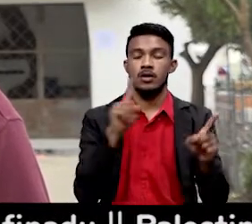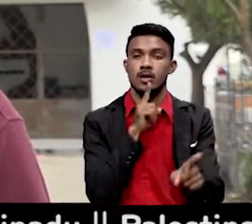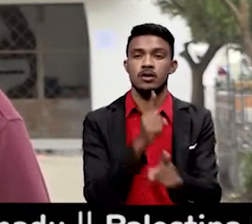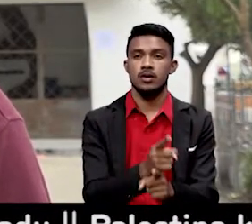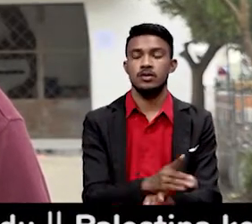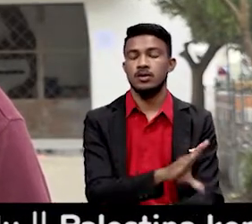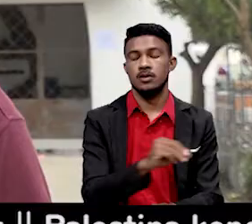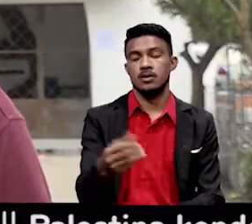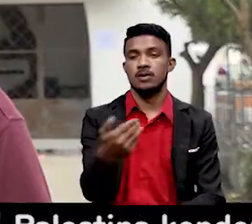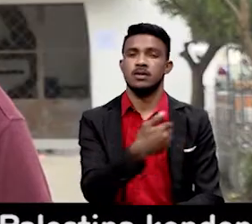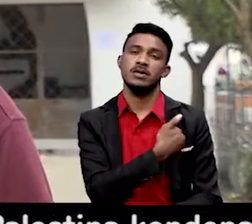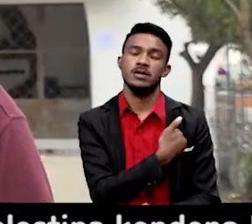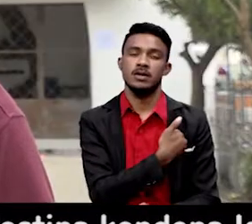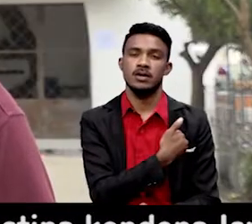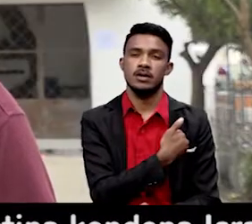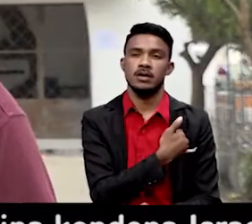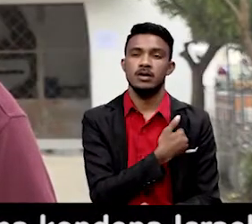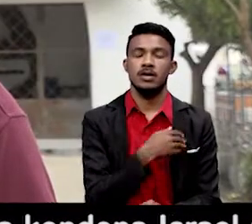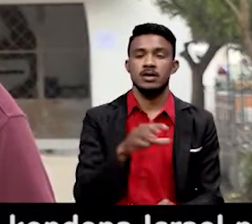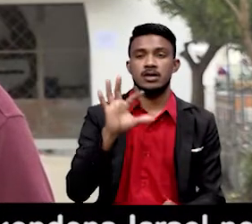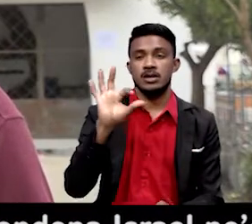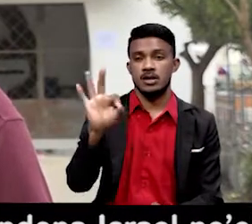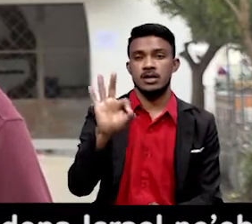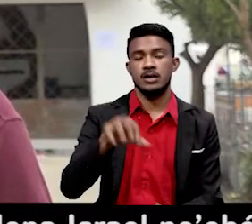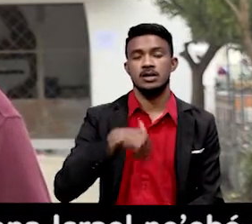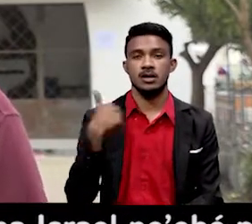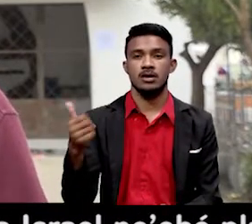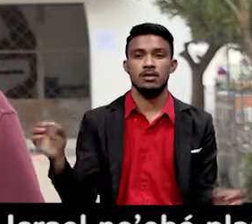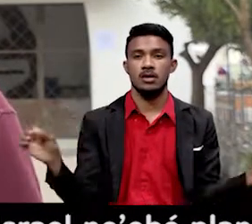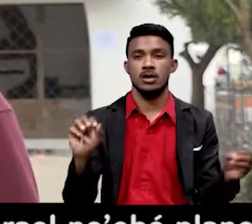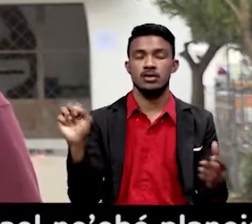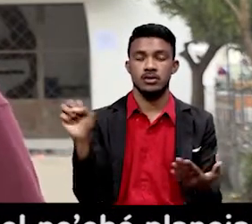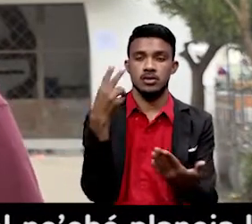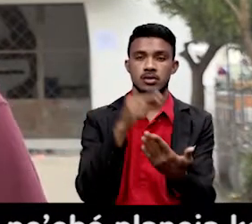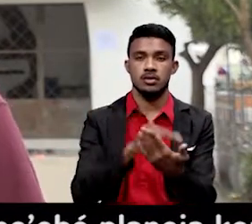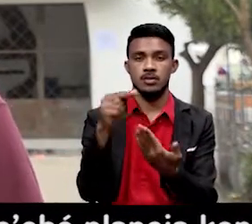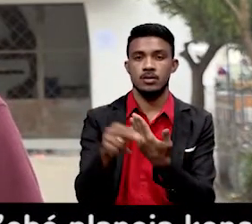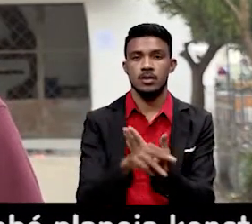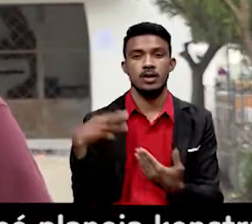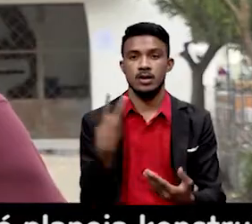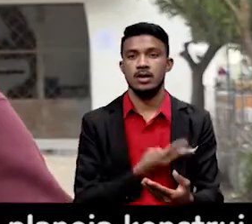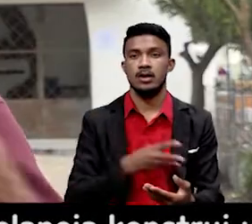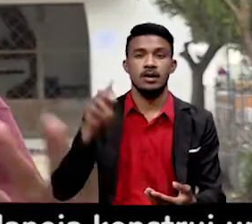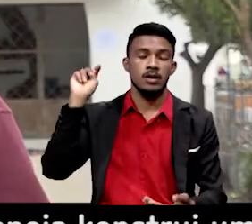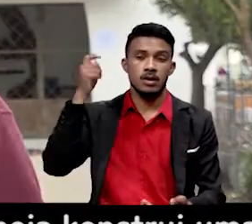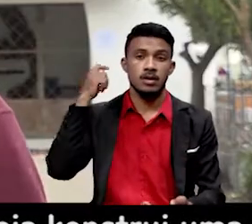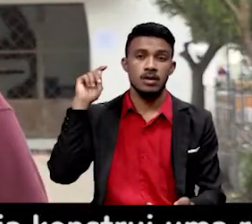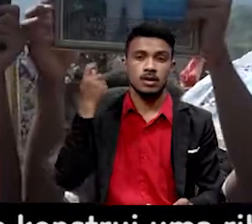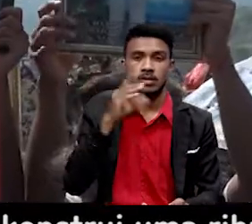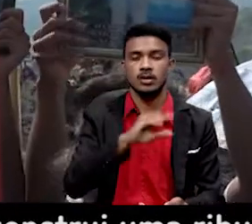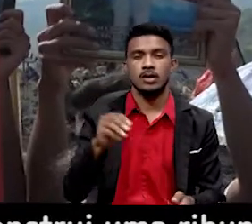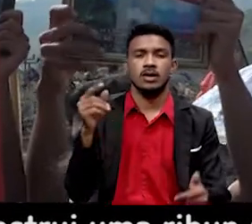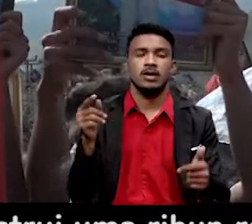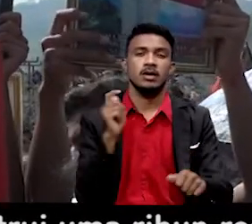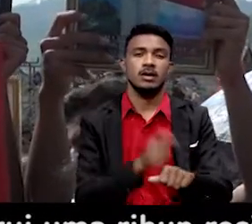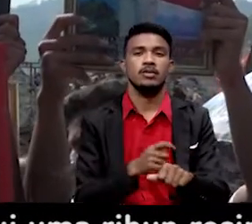está na encia selo, que é lá os 12 anos. E tem a arma, tem um churro mate, e tem um churro antes.